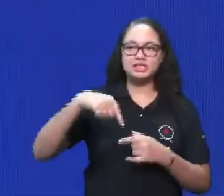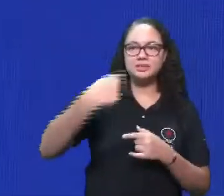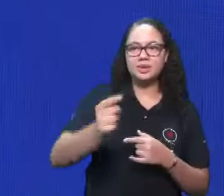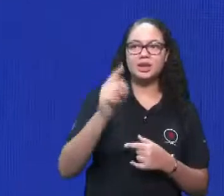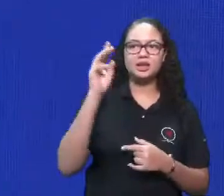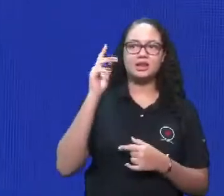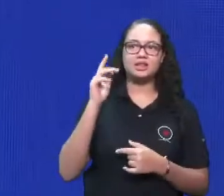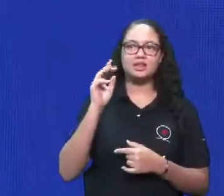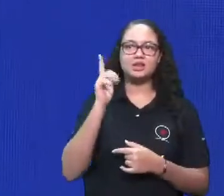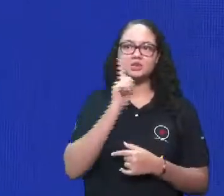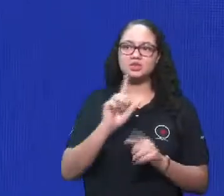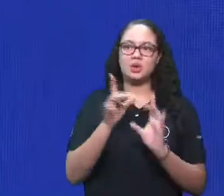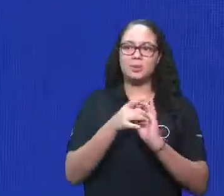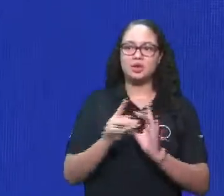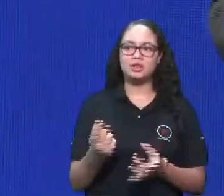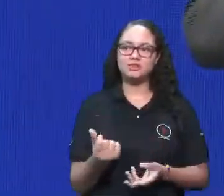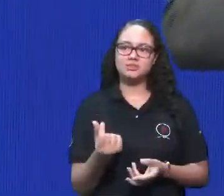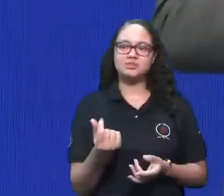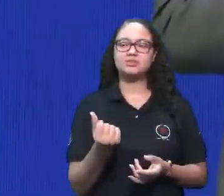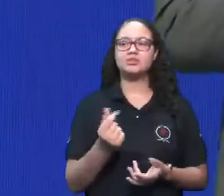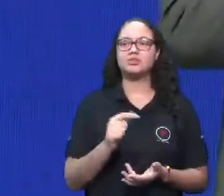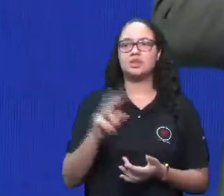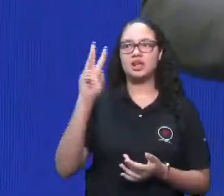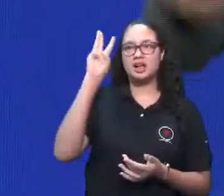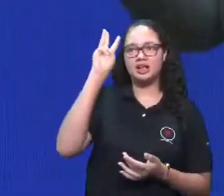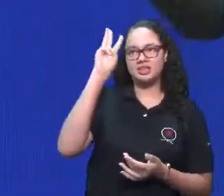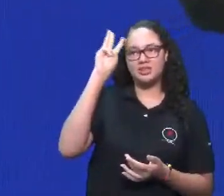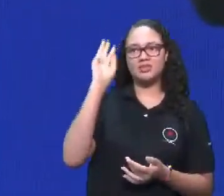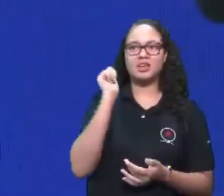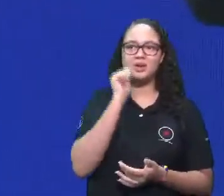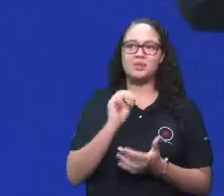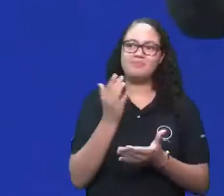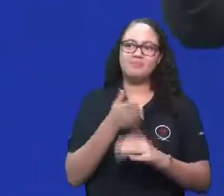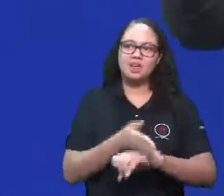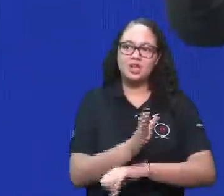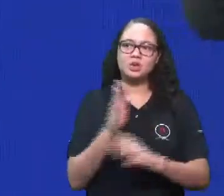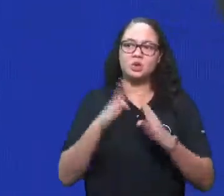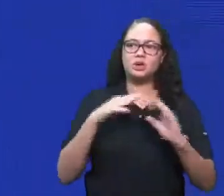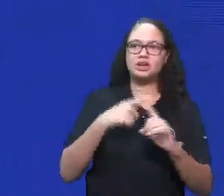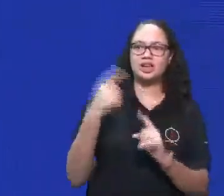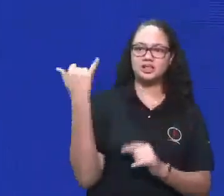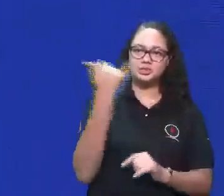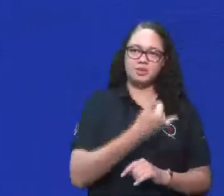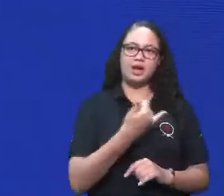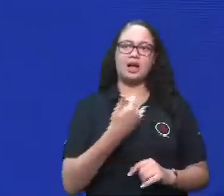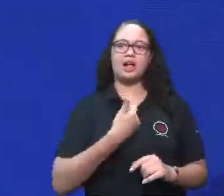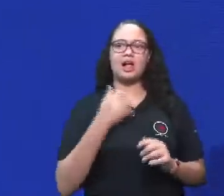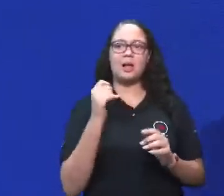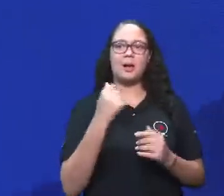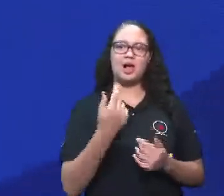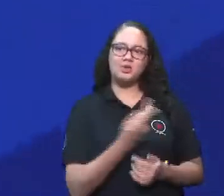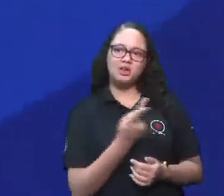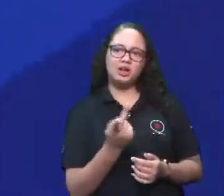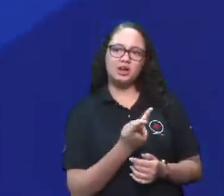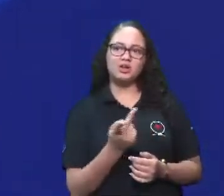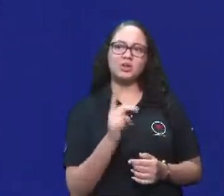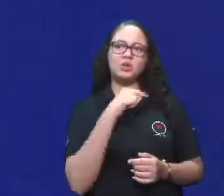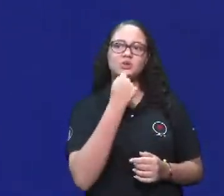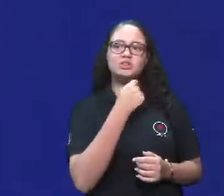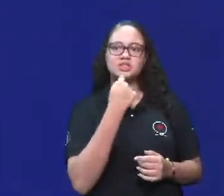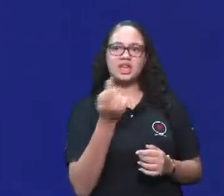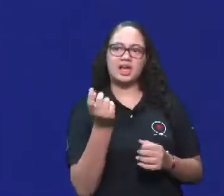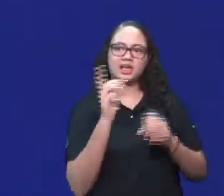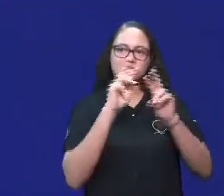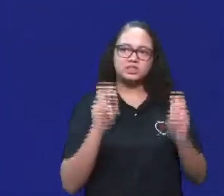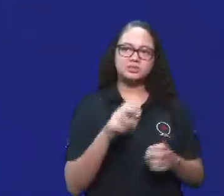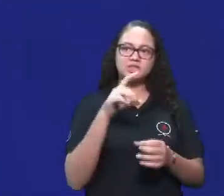terça-feira, a Raquel, na hora que foi entrar na igreja, falou, tem um casal lá fora que está querendo tirar dúvidas sobre dízimo. Eu não conheço